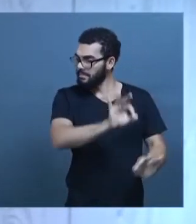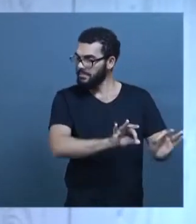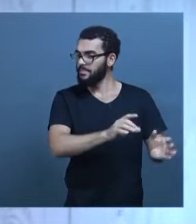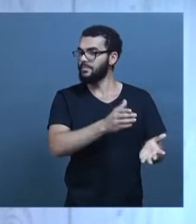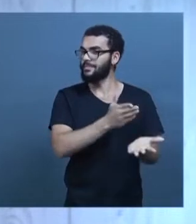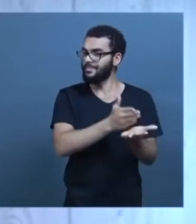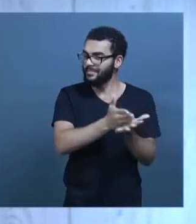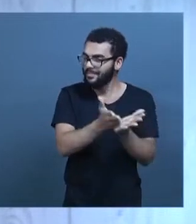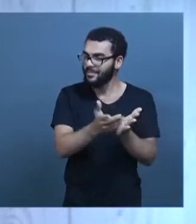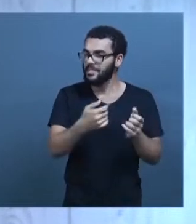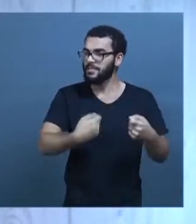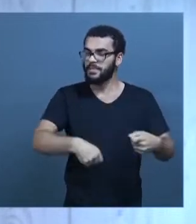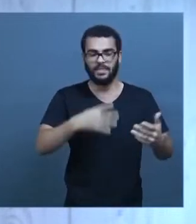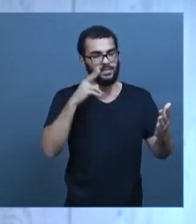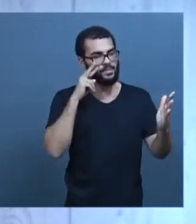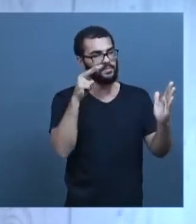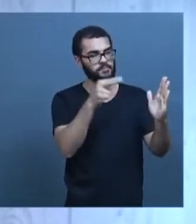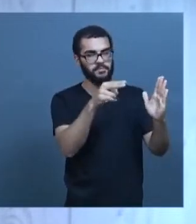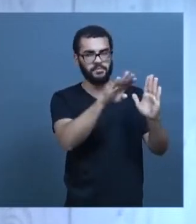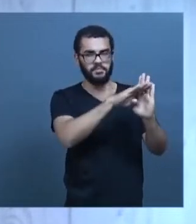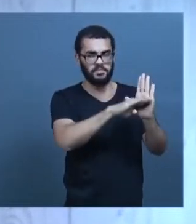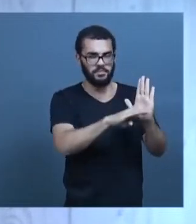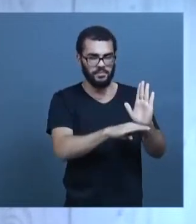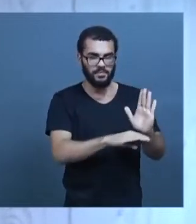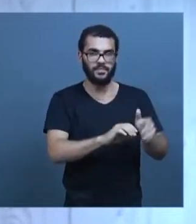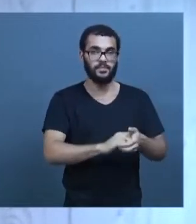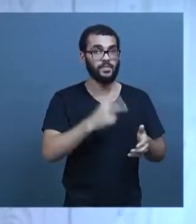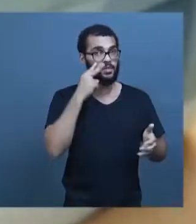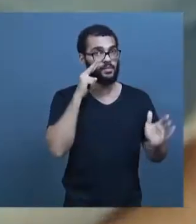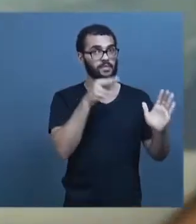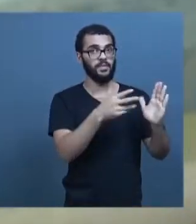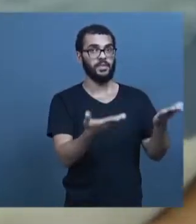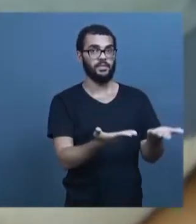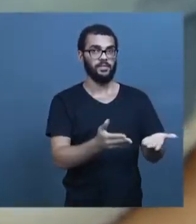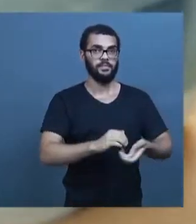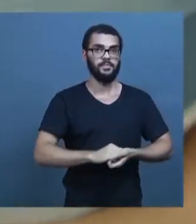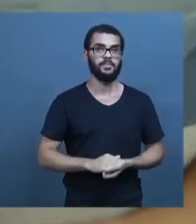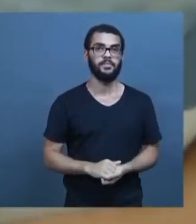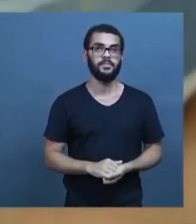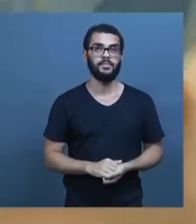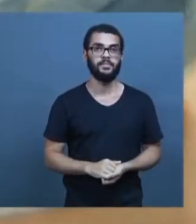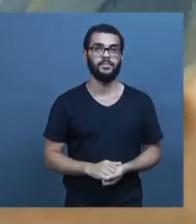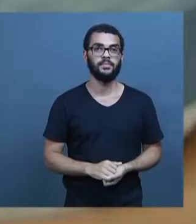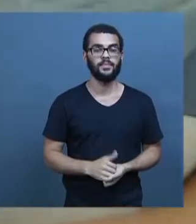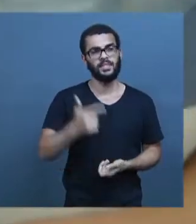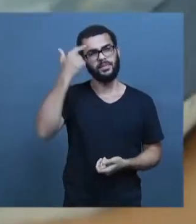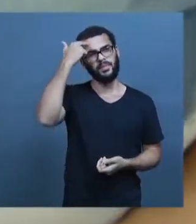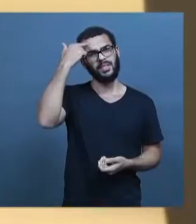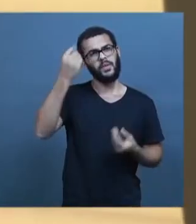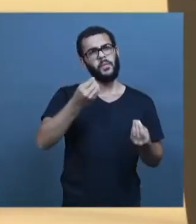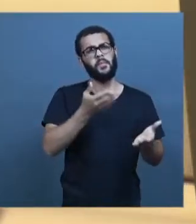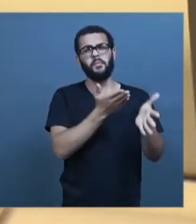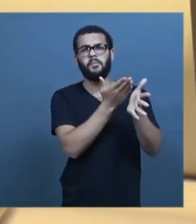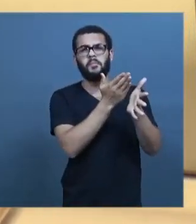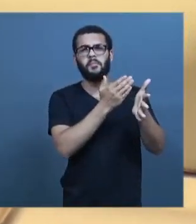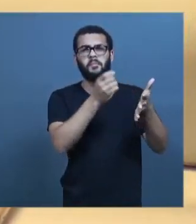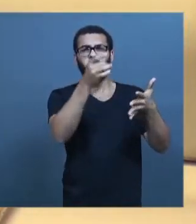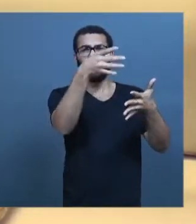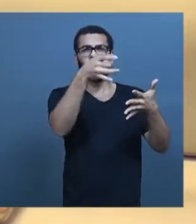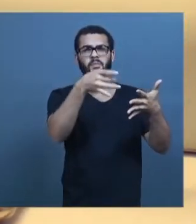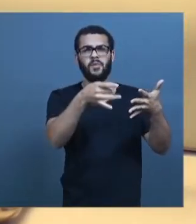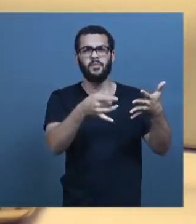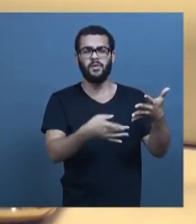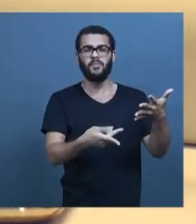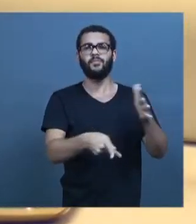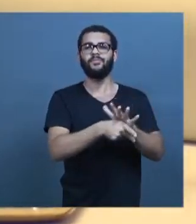a algumas questões. Veja as dicas. Pensar em linhas de créditos é uma tarefa complicada para quem quer aumentar